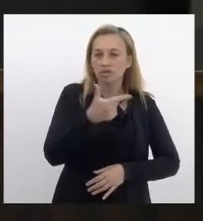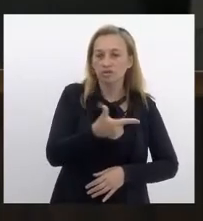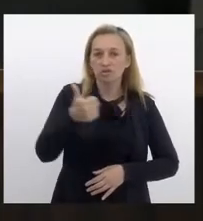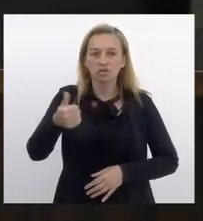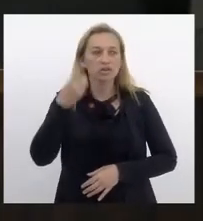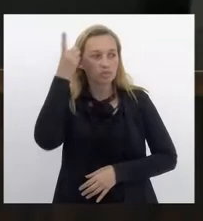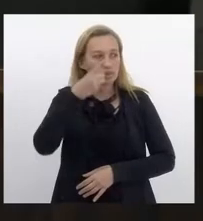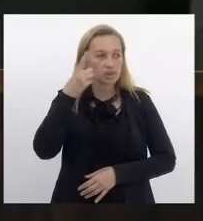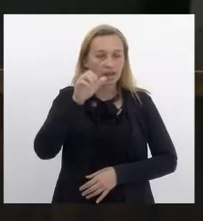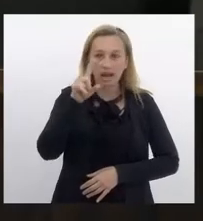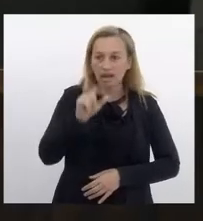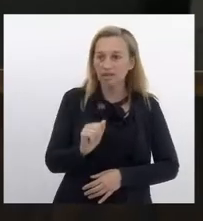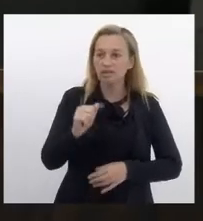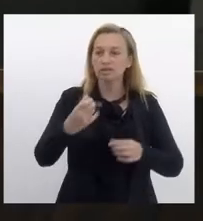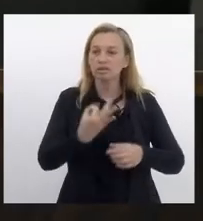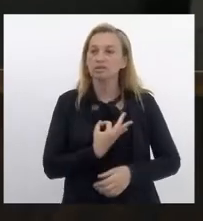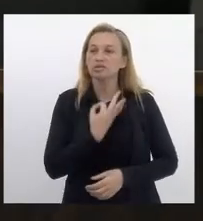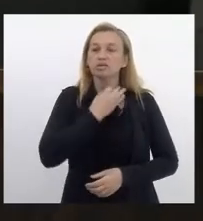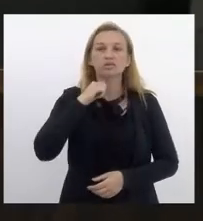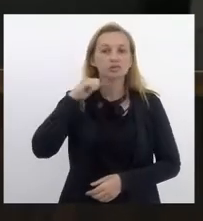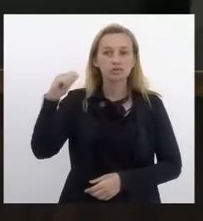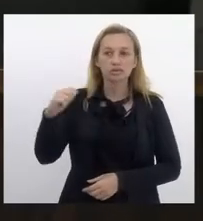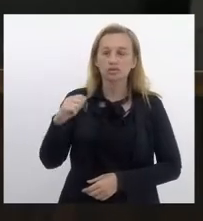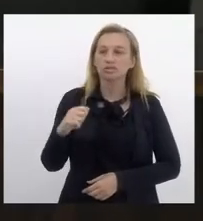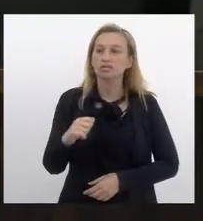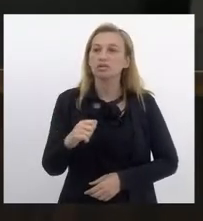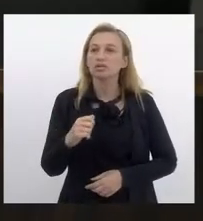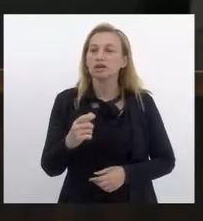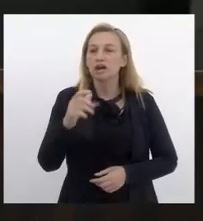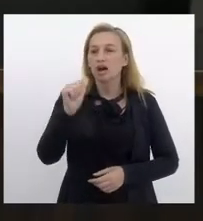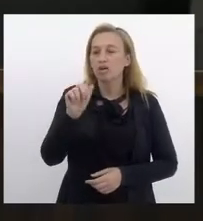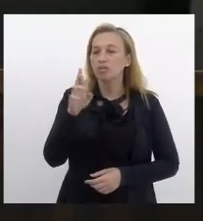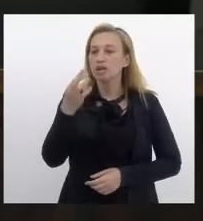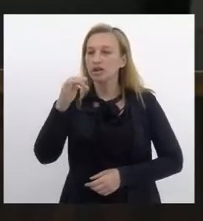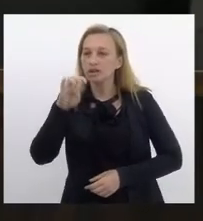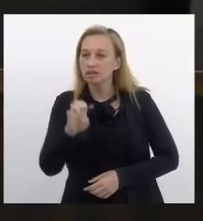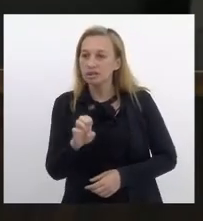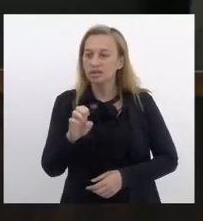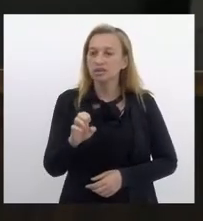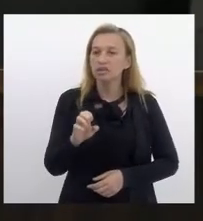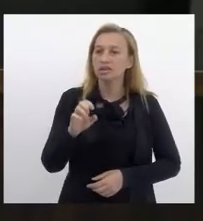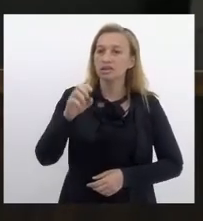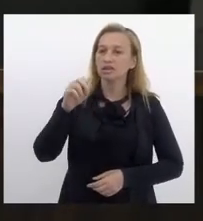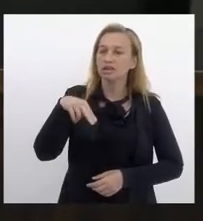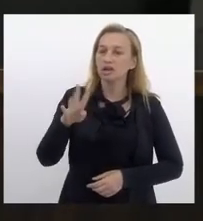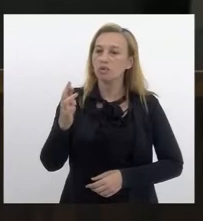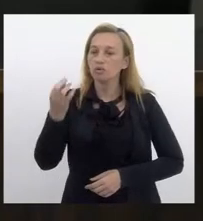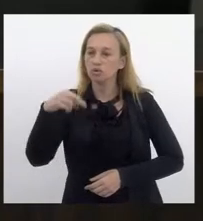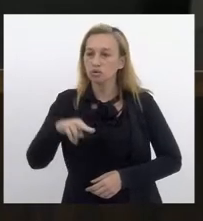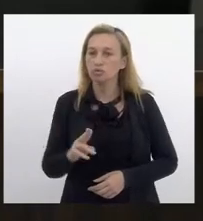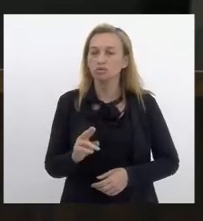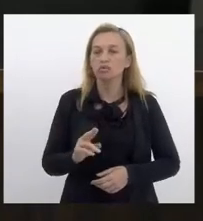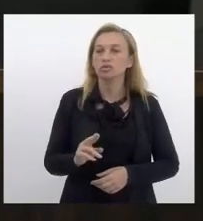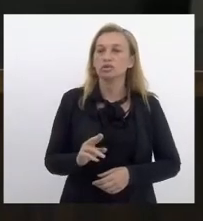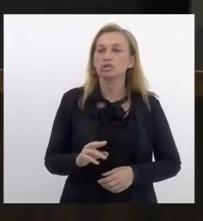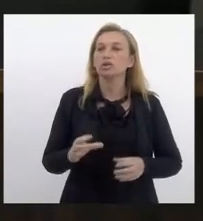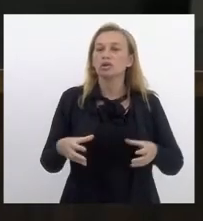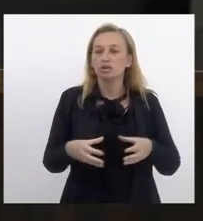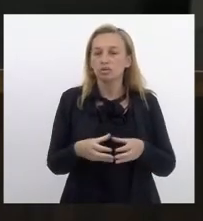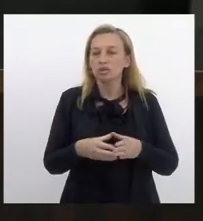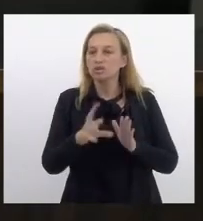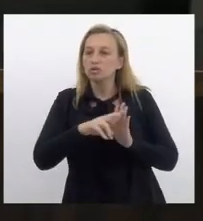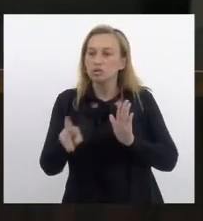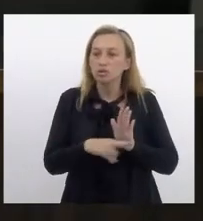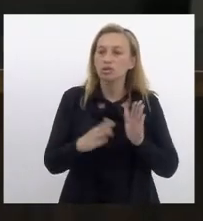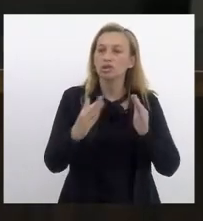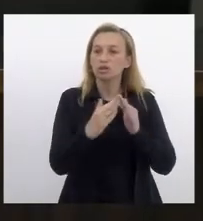Passos, concede a medalha Tiradentes de seu respectivo diploma ao contra-almirante fuzileiro naval Elson Luiz de Oliveira Góes. Parecer da Comissão de Normas Internas